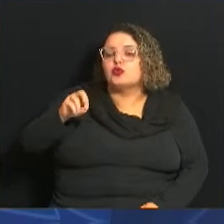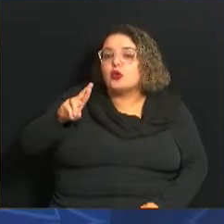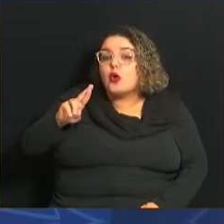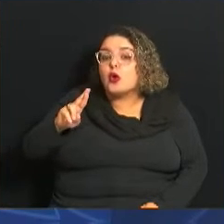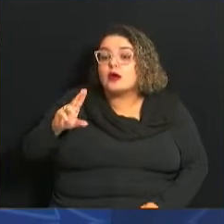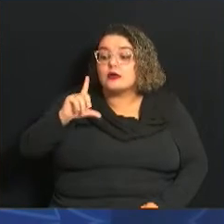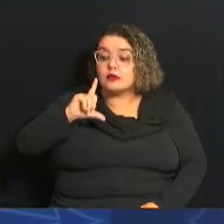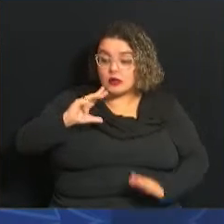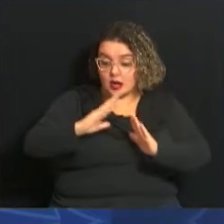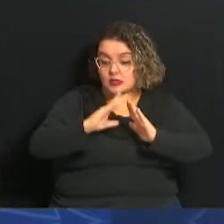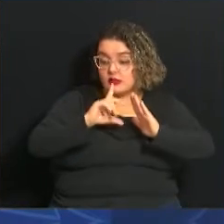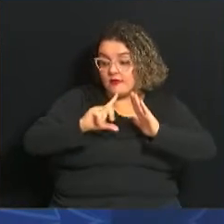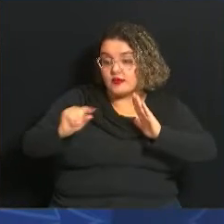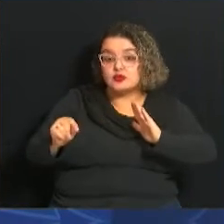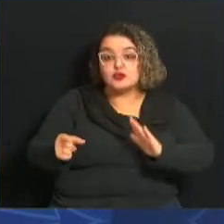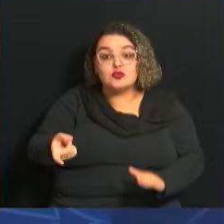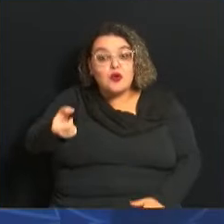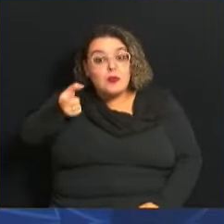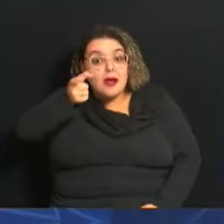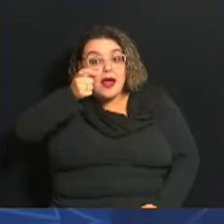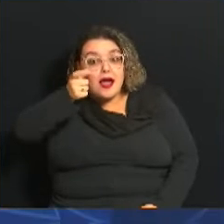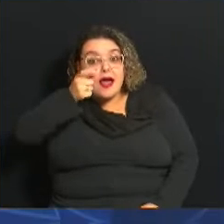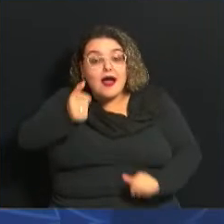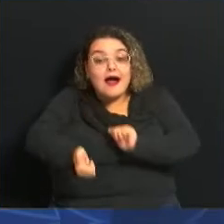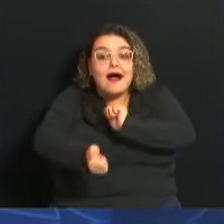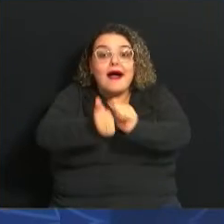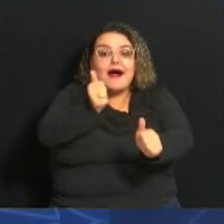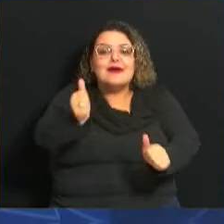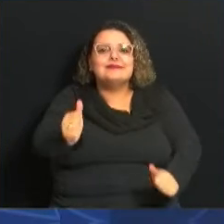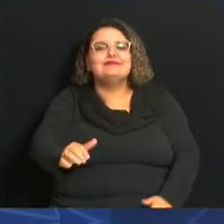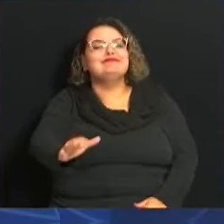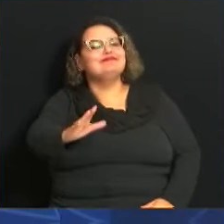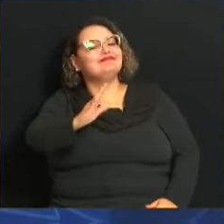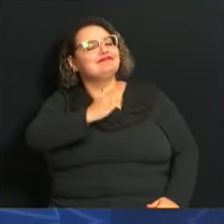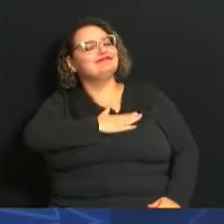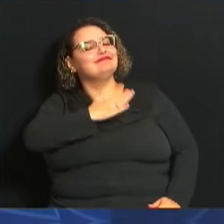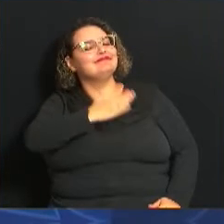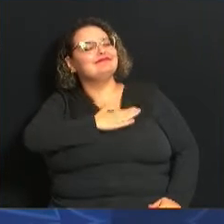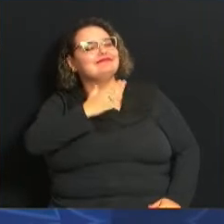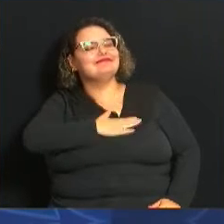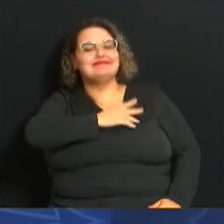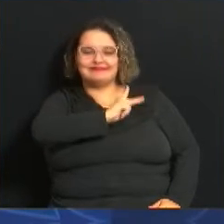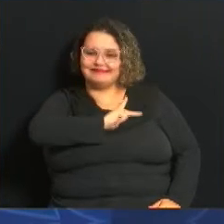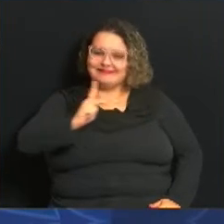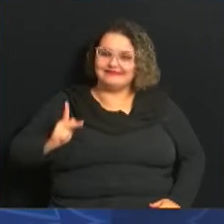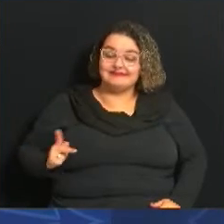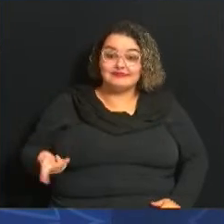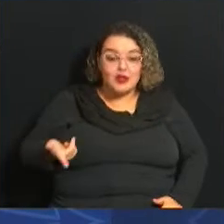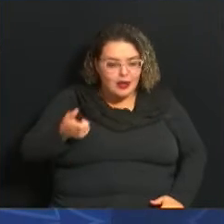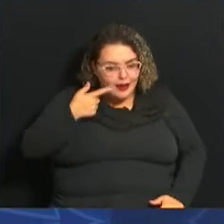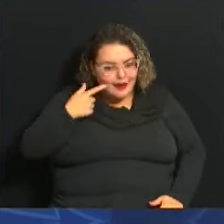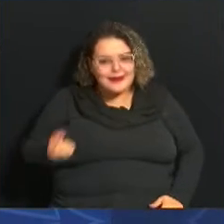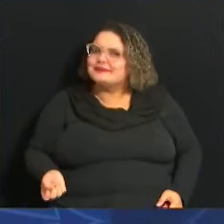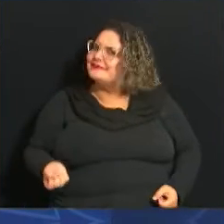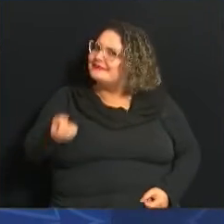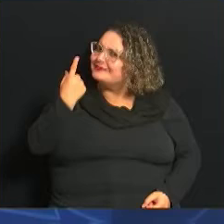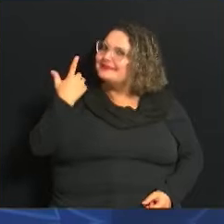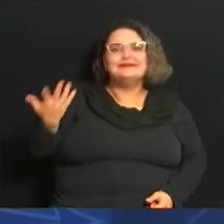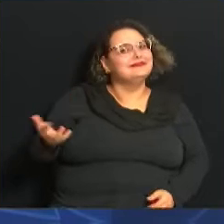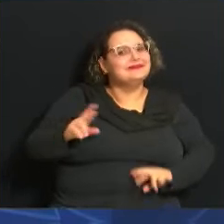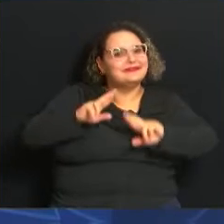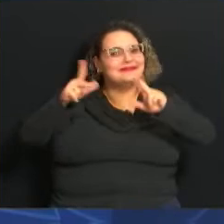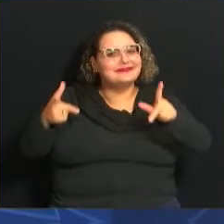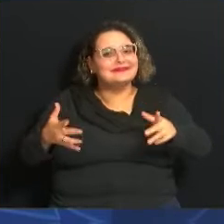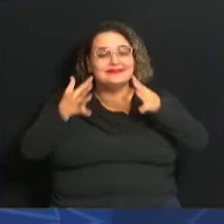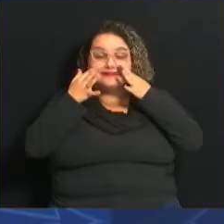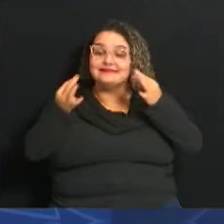casa só para assistir ao jogo do time do coração. Uma cena inusitada que chamou a atenção, viu? Mas